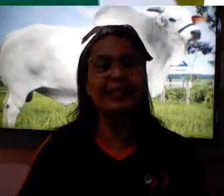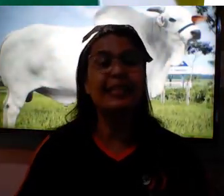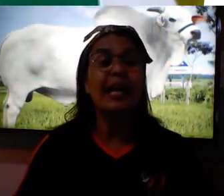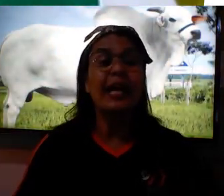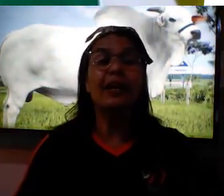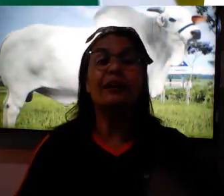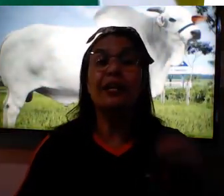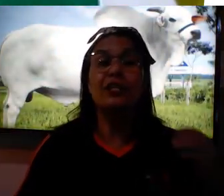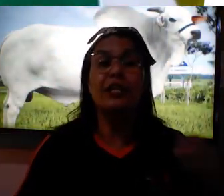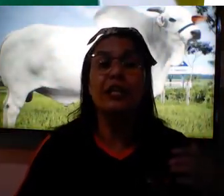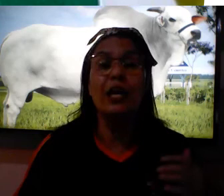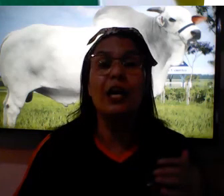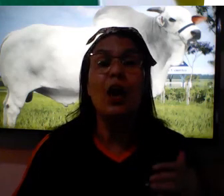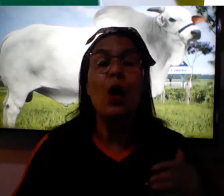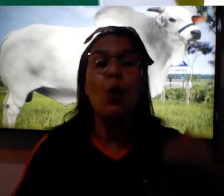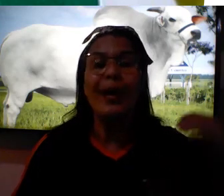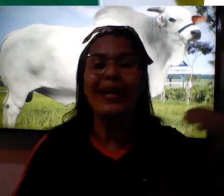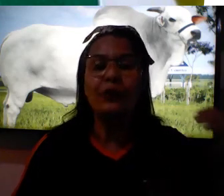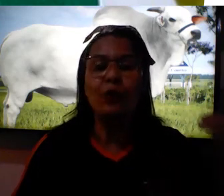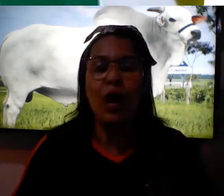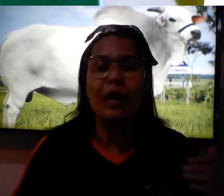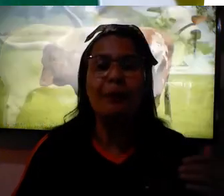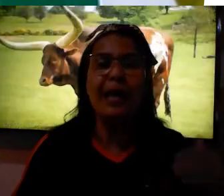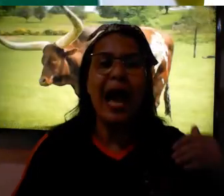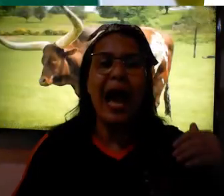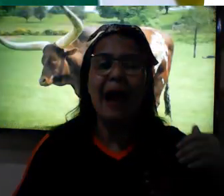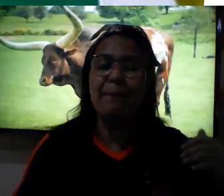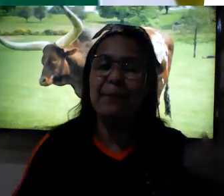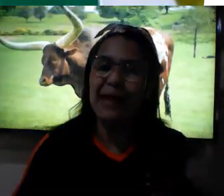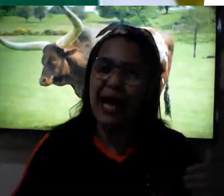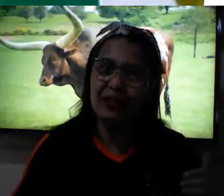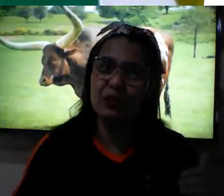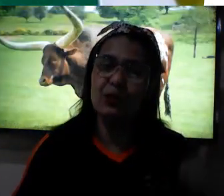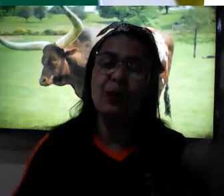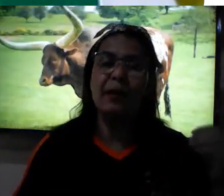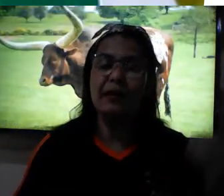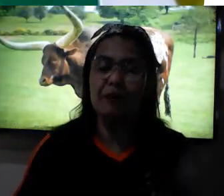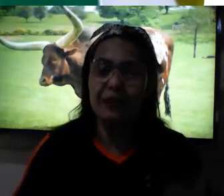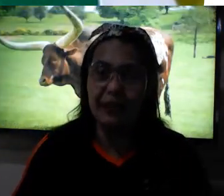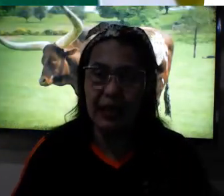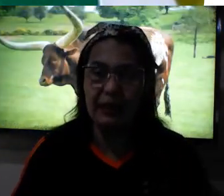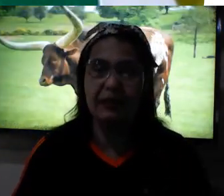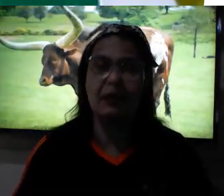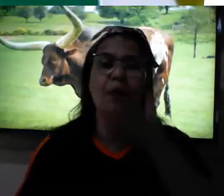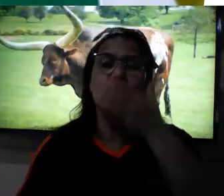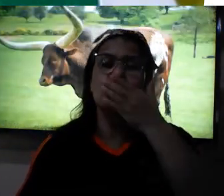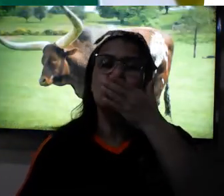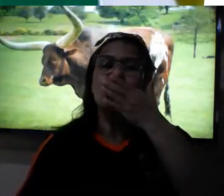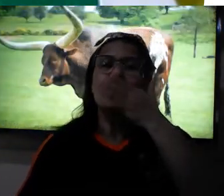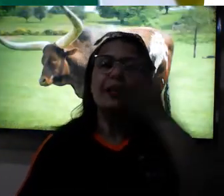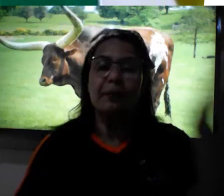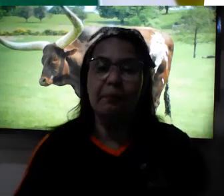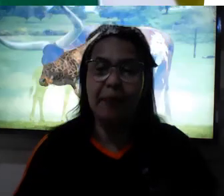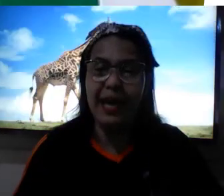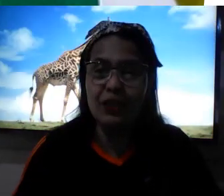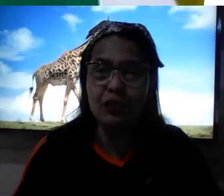Crianças, eu deixo aqui um enorme abraço para vocês.